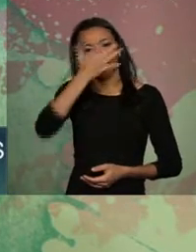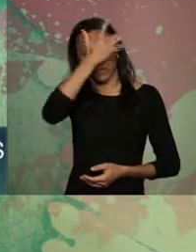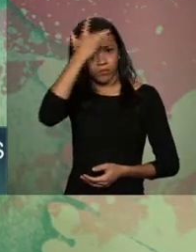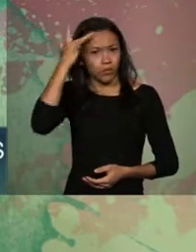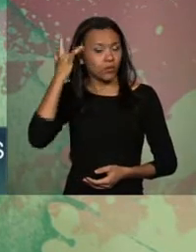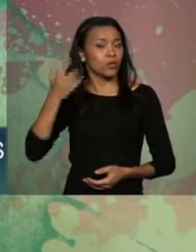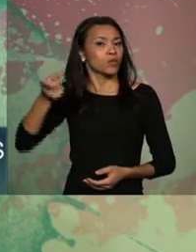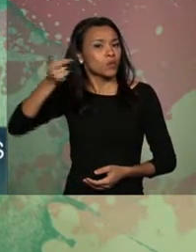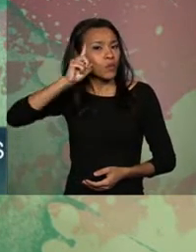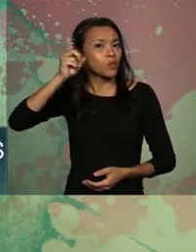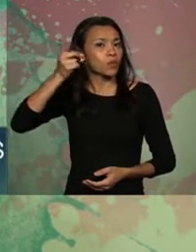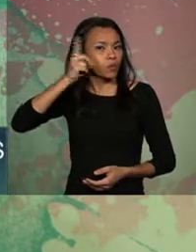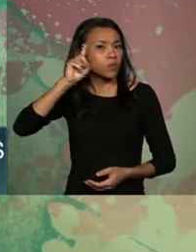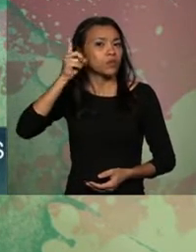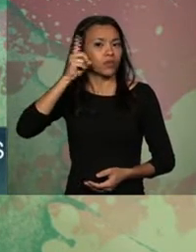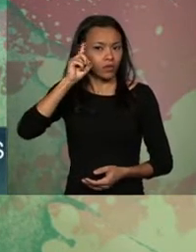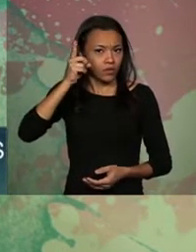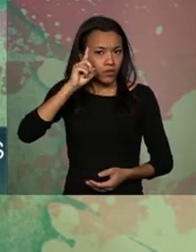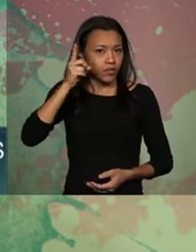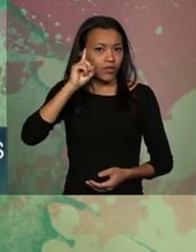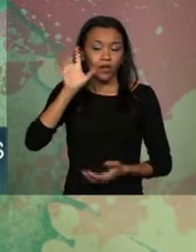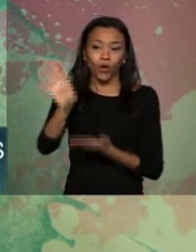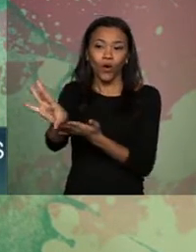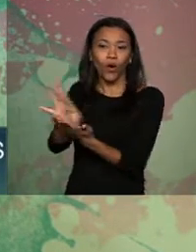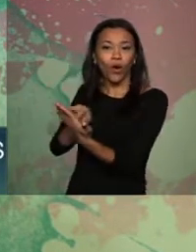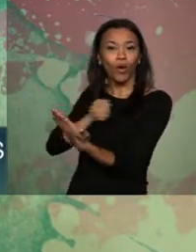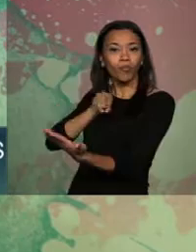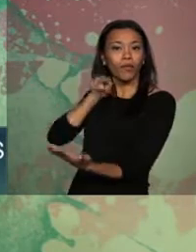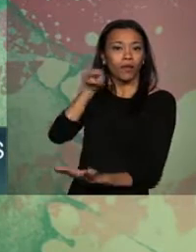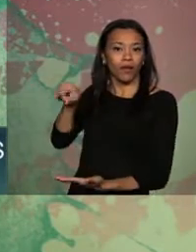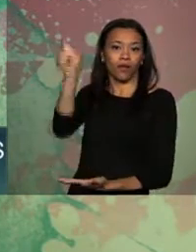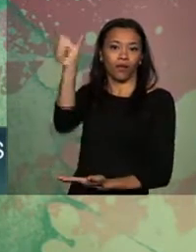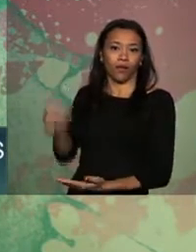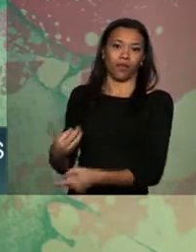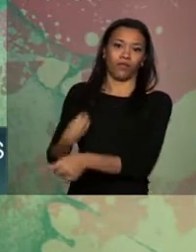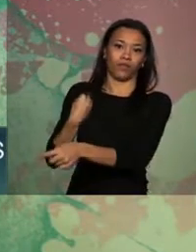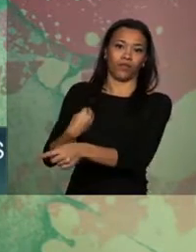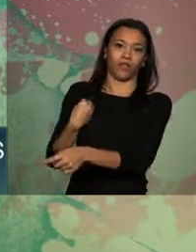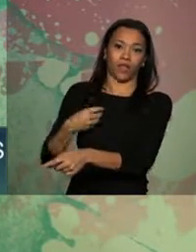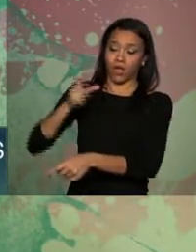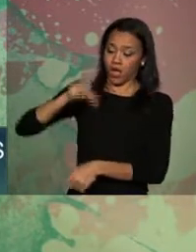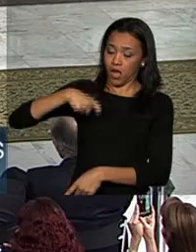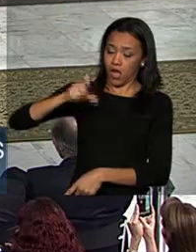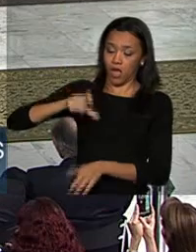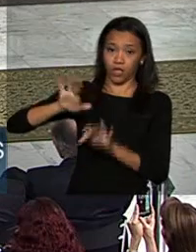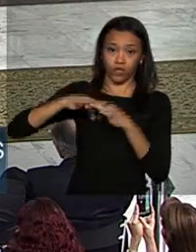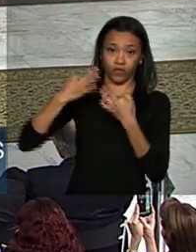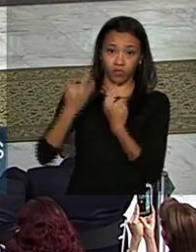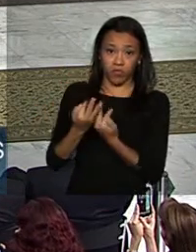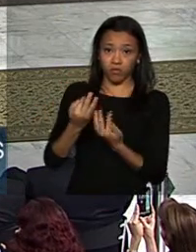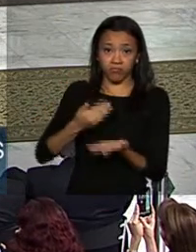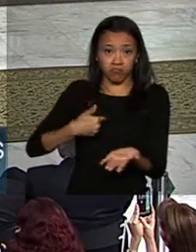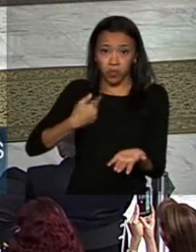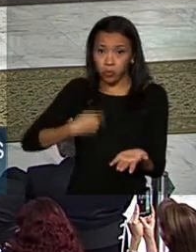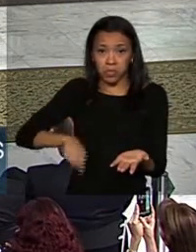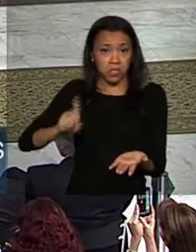dias o gesto da dona Delci, que é entregar o cartão de benefício do Bolsa